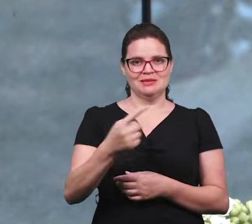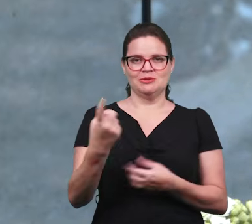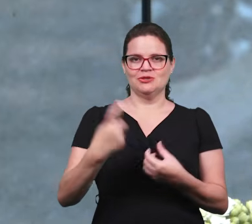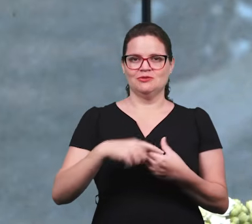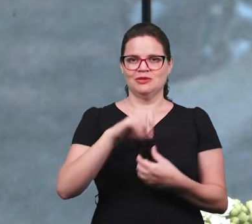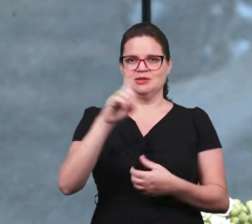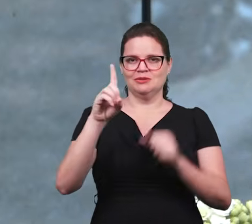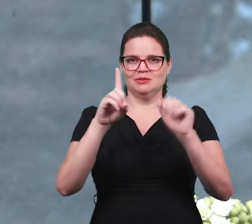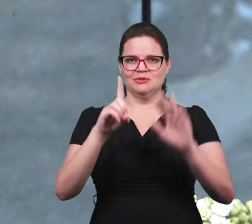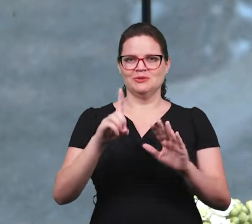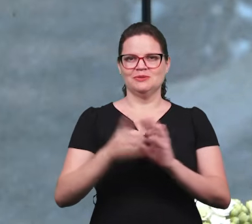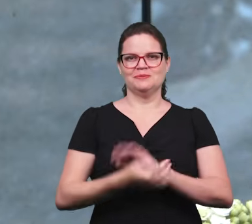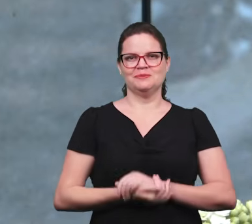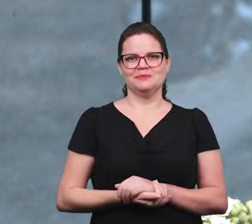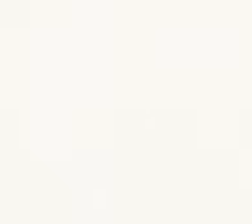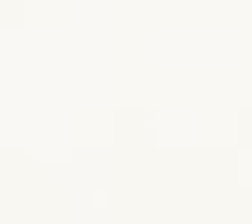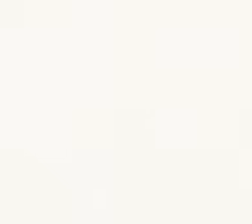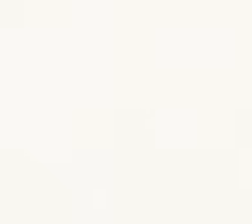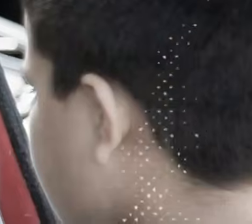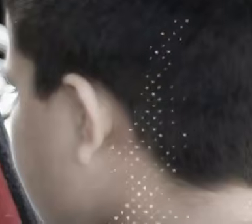Deus abençoe. A paz do Senhor.